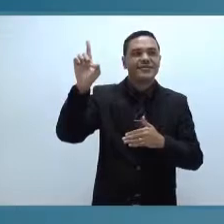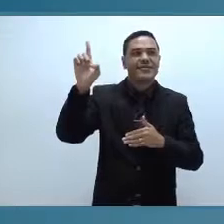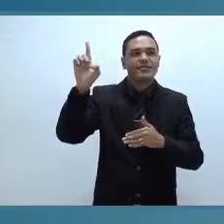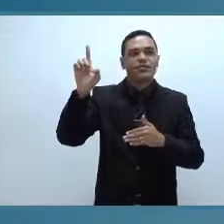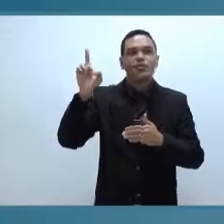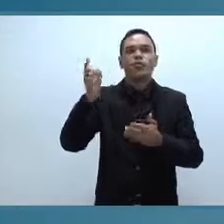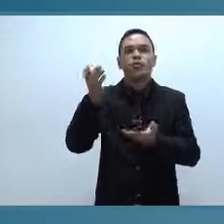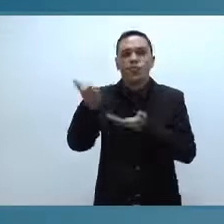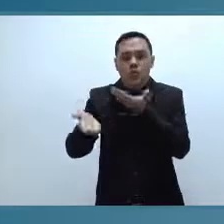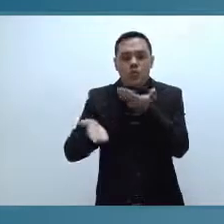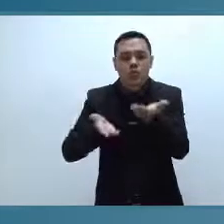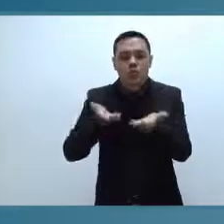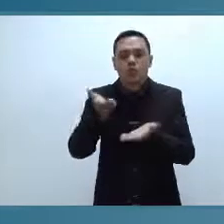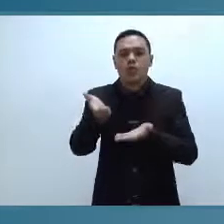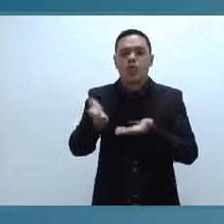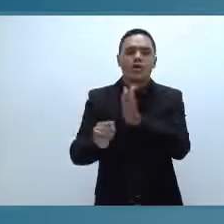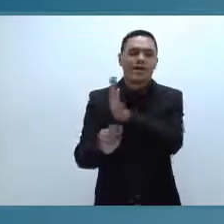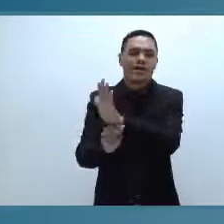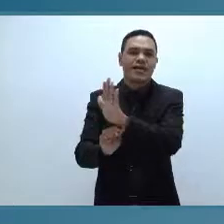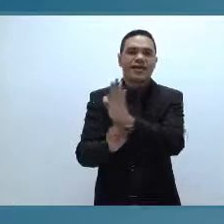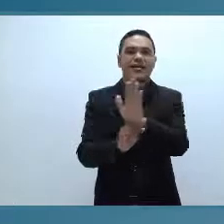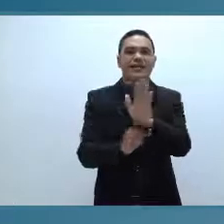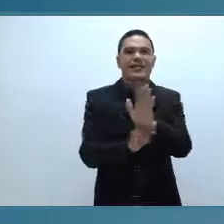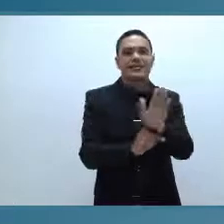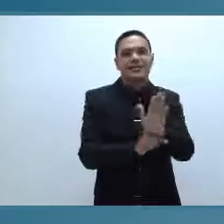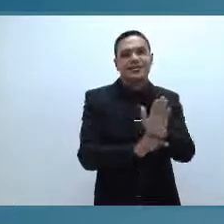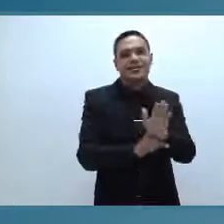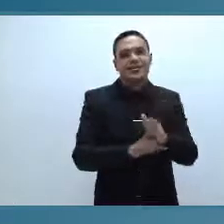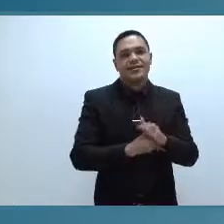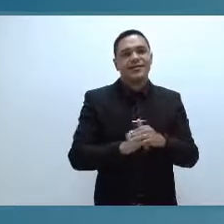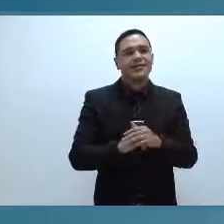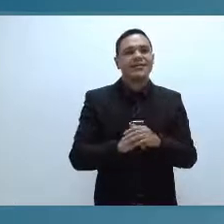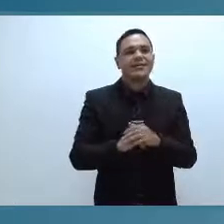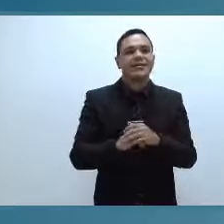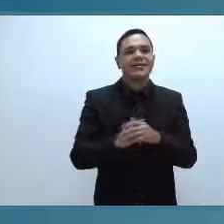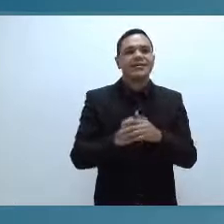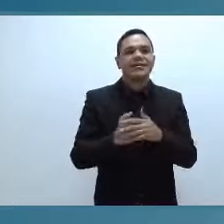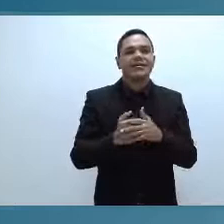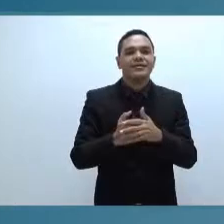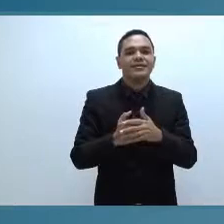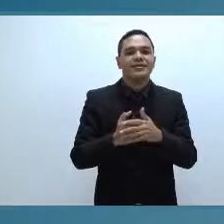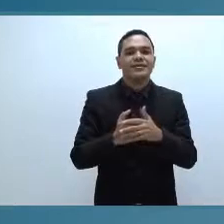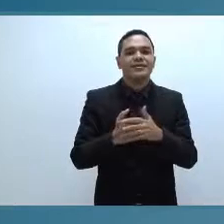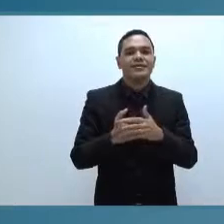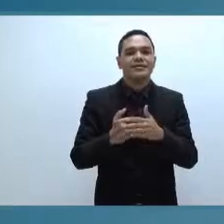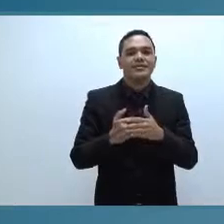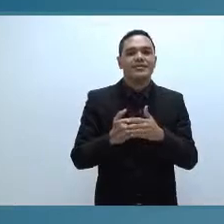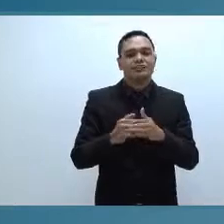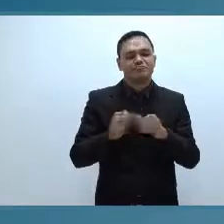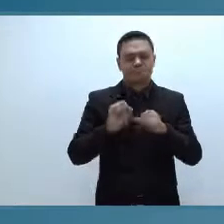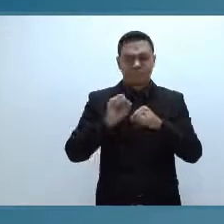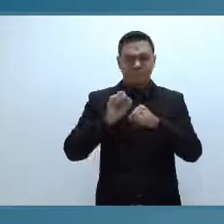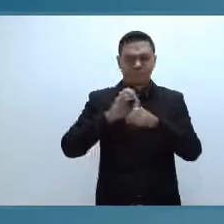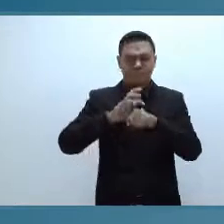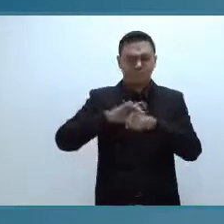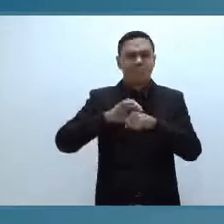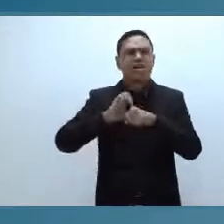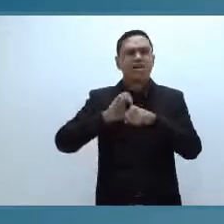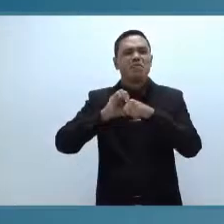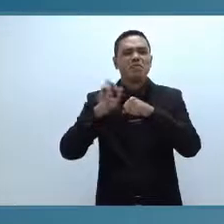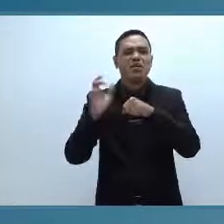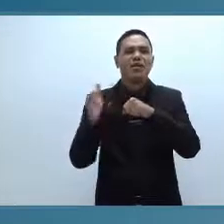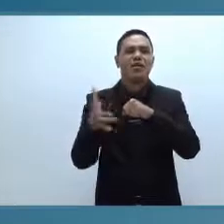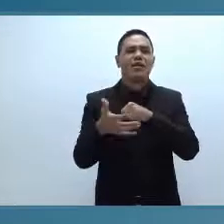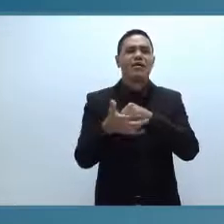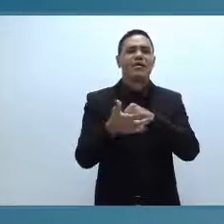para cuidar de cada um de vocês e a gente, com a lição que tivemos da Covid, continuemos